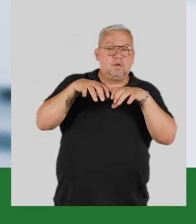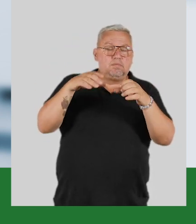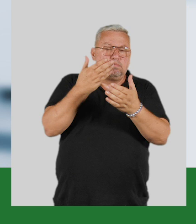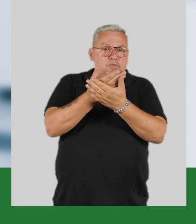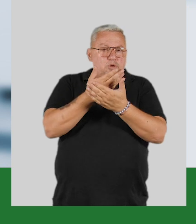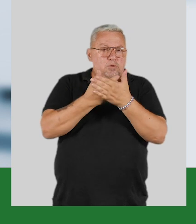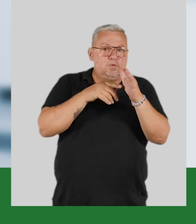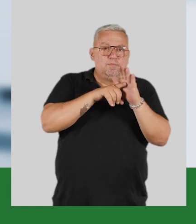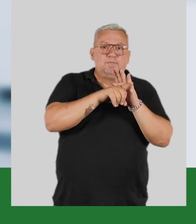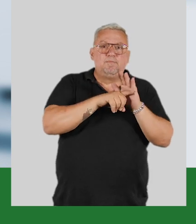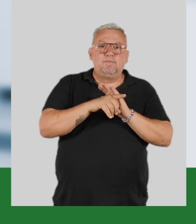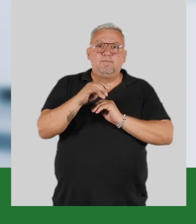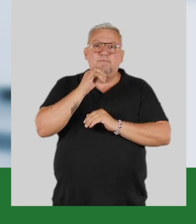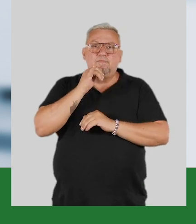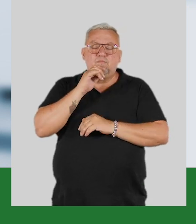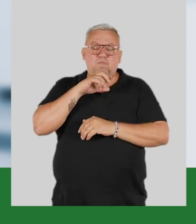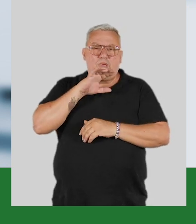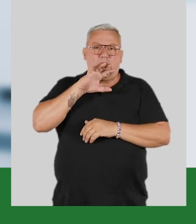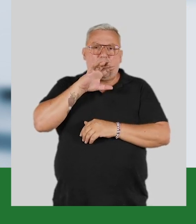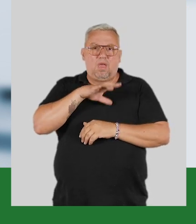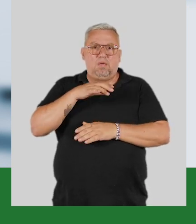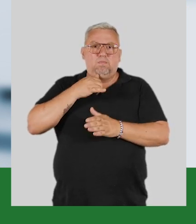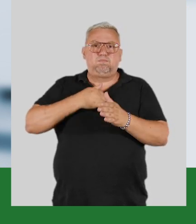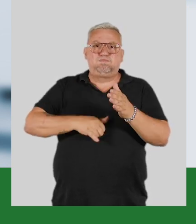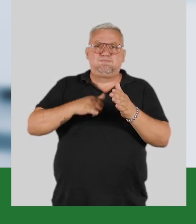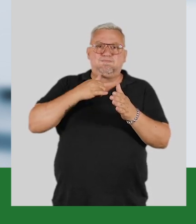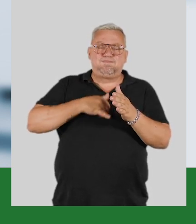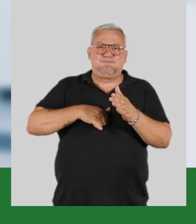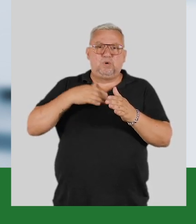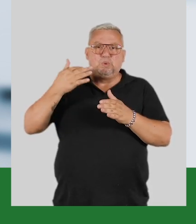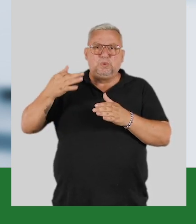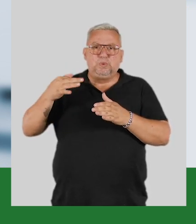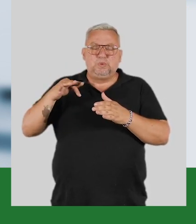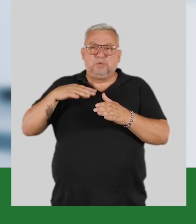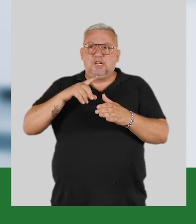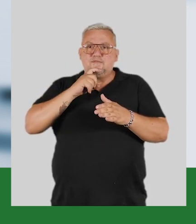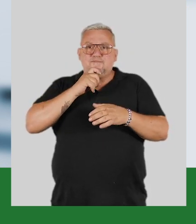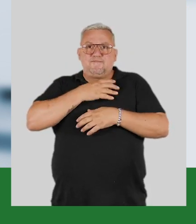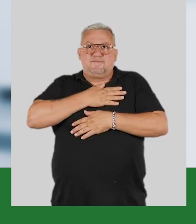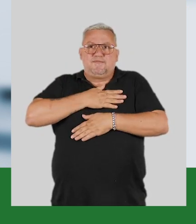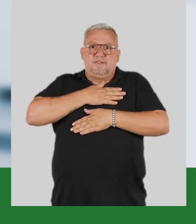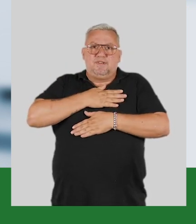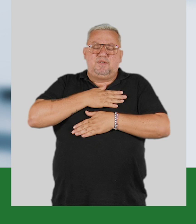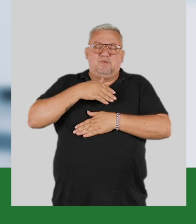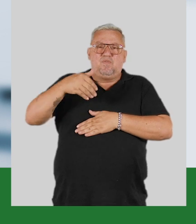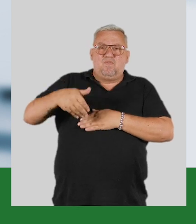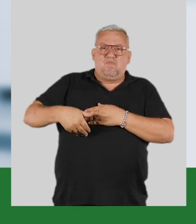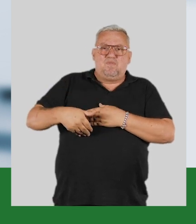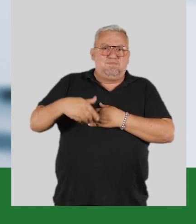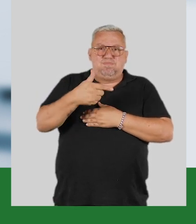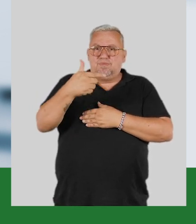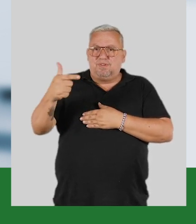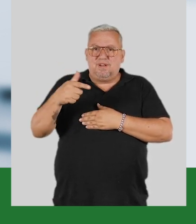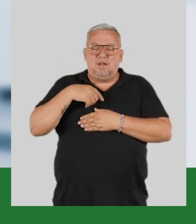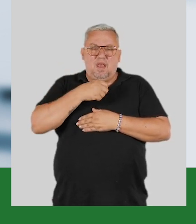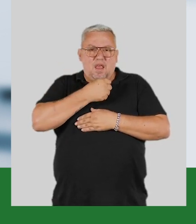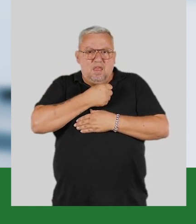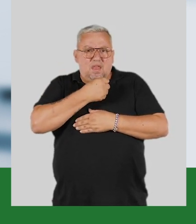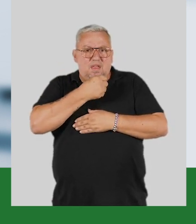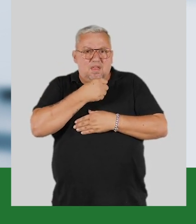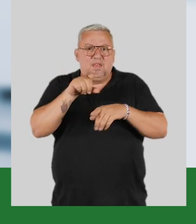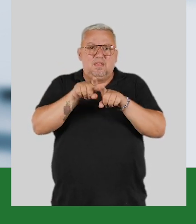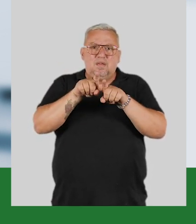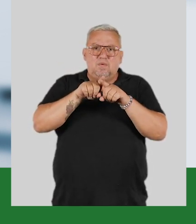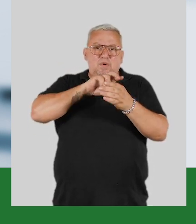estudos clínicos, como por exemplo náusea, diarreia, mialgia, calafrio, perda de apetite, tosse,